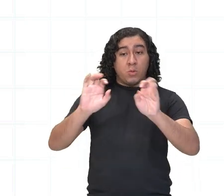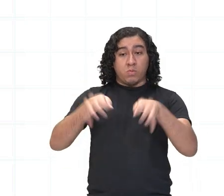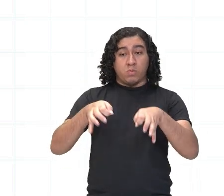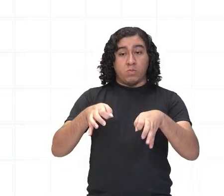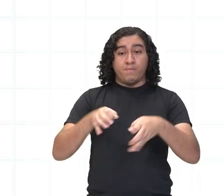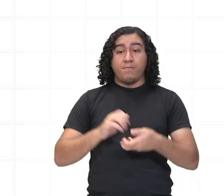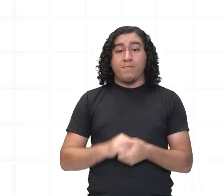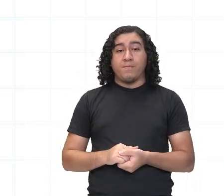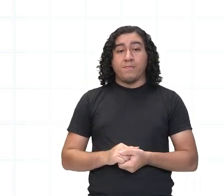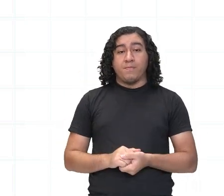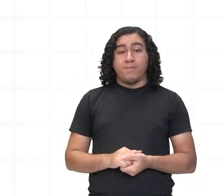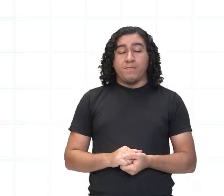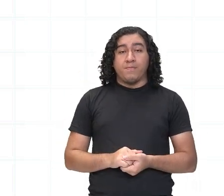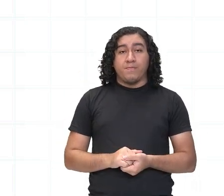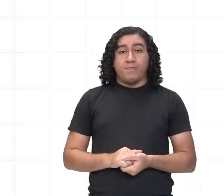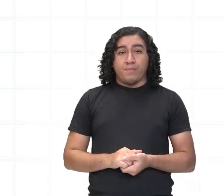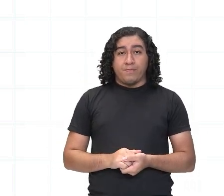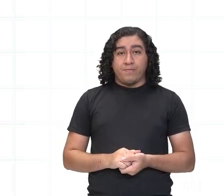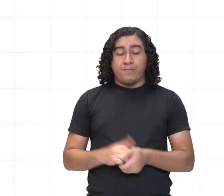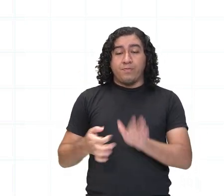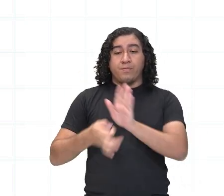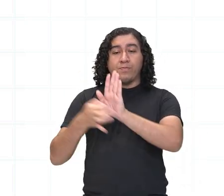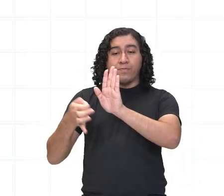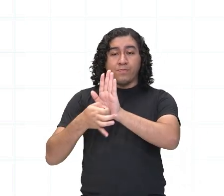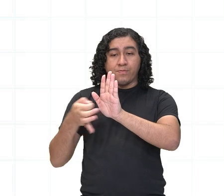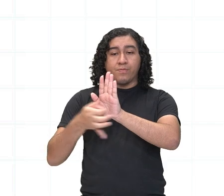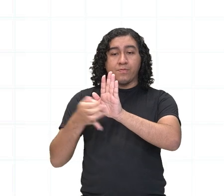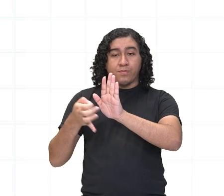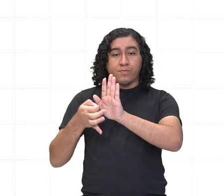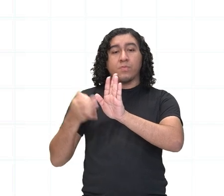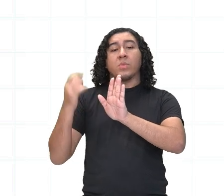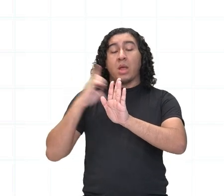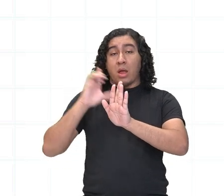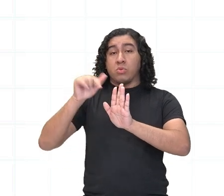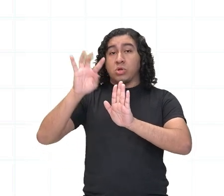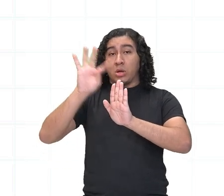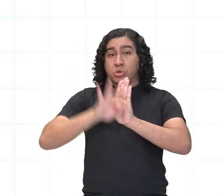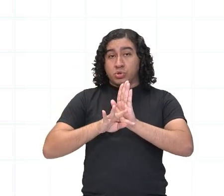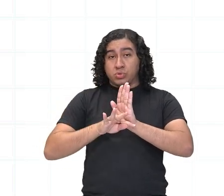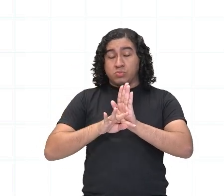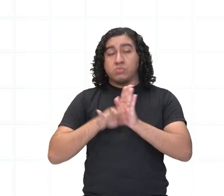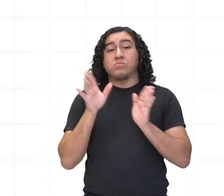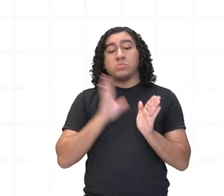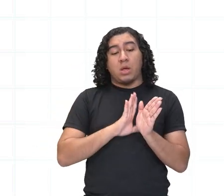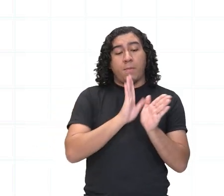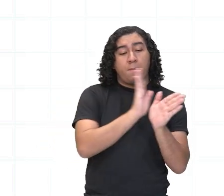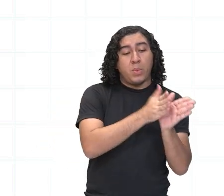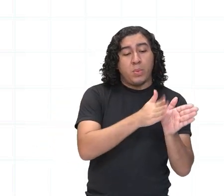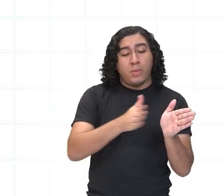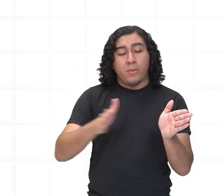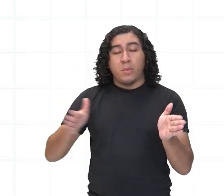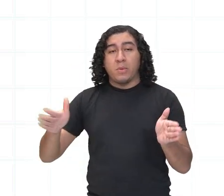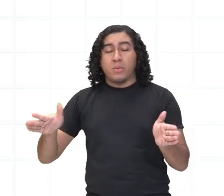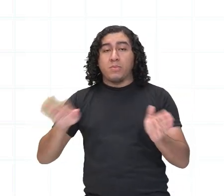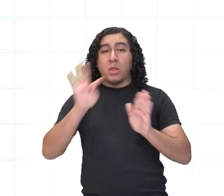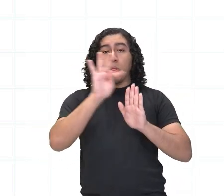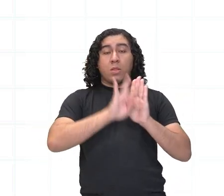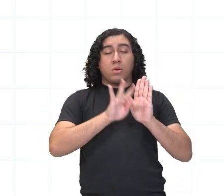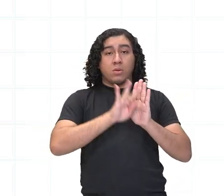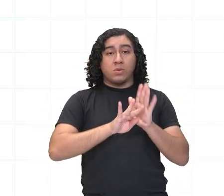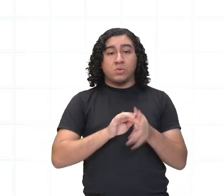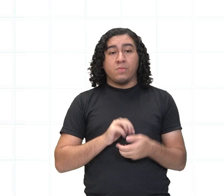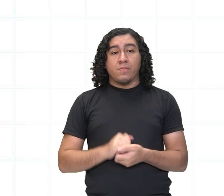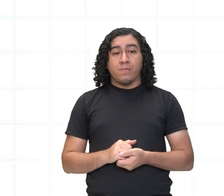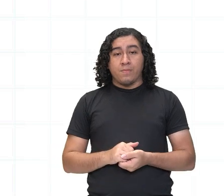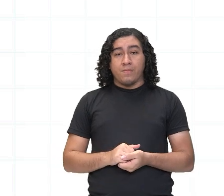correto? Então, o artigo de opinião é este texto que vai desenvolver essa opinião sobre um tema.